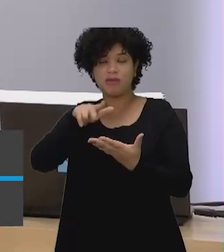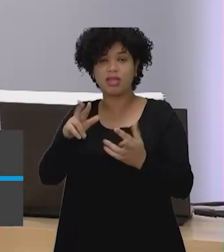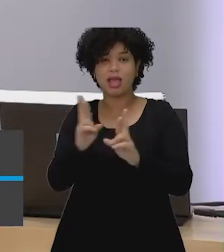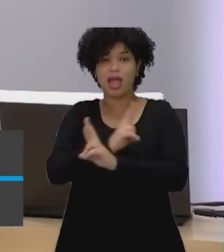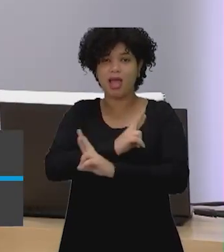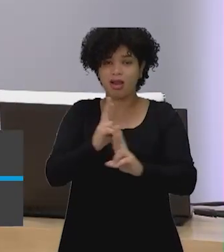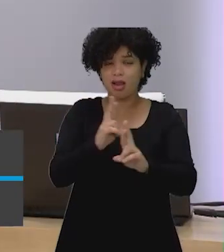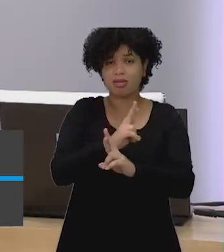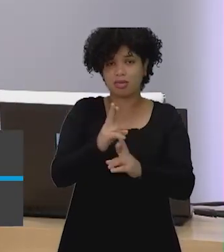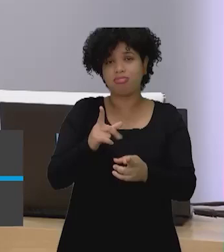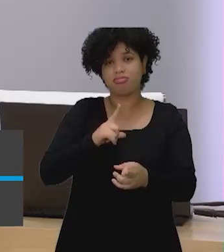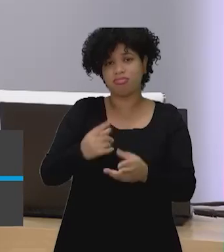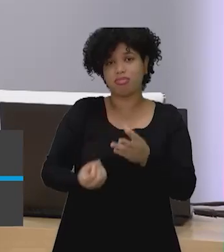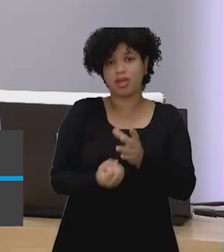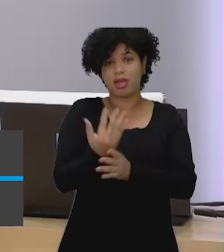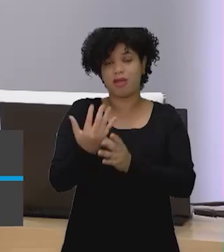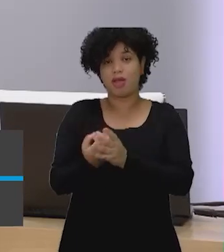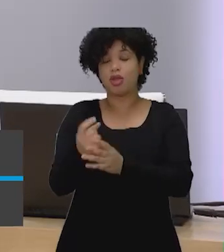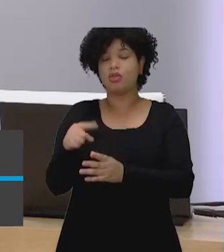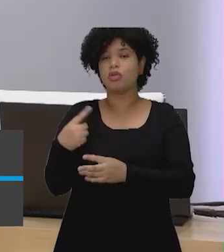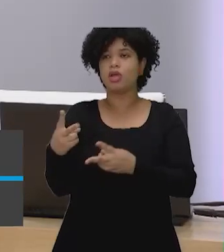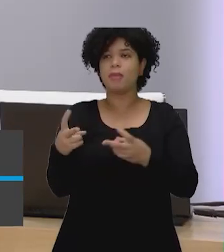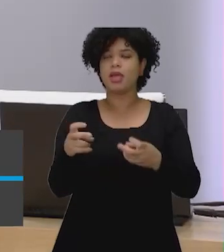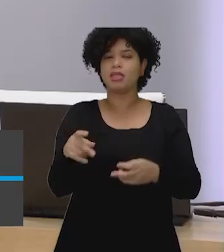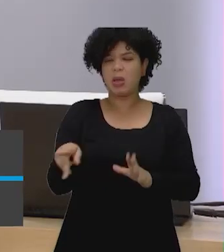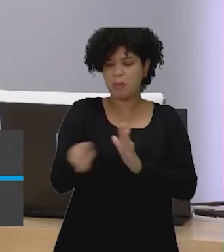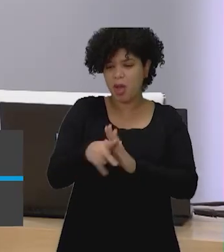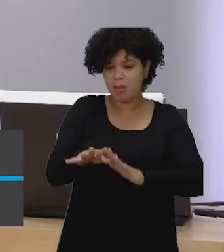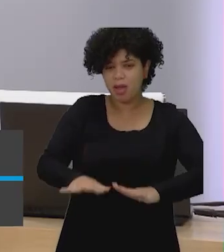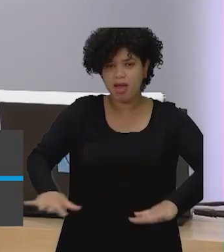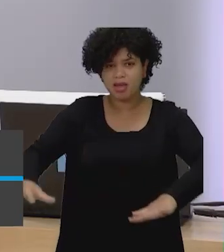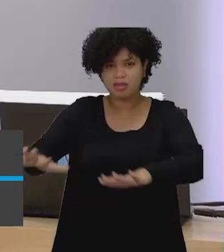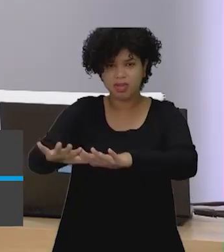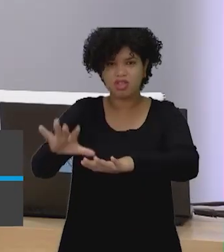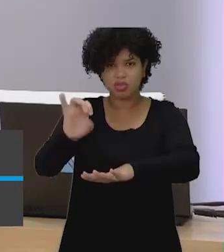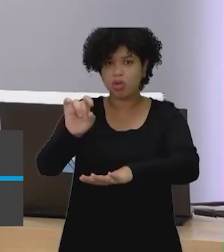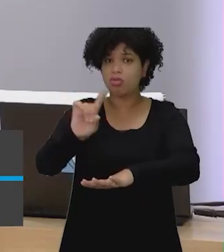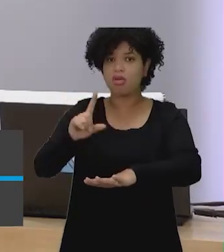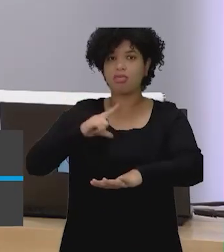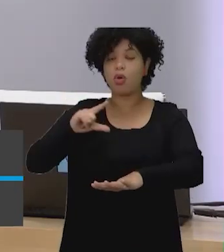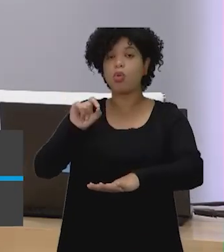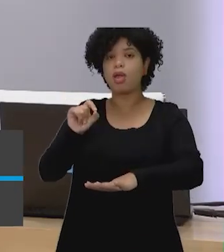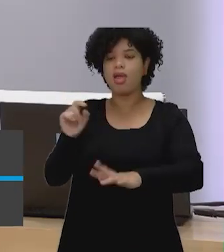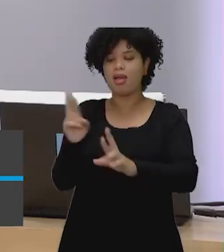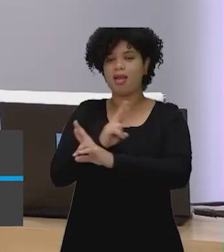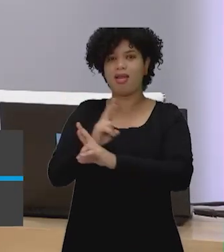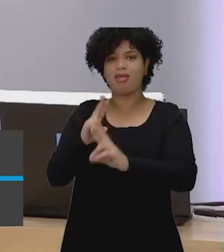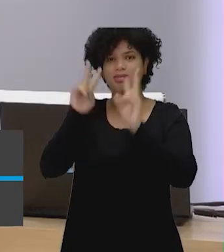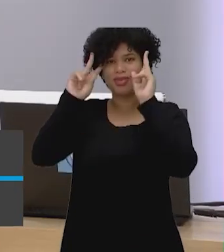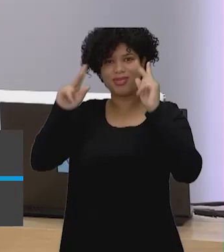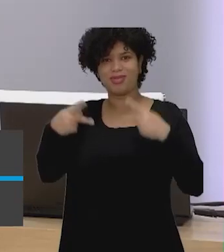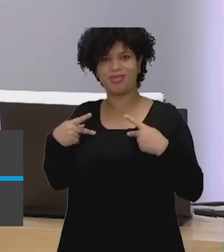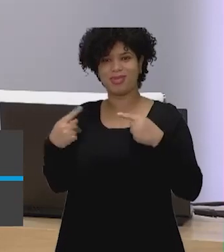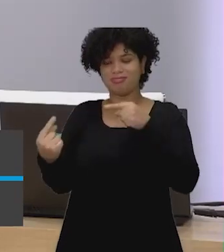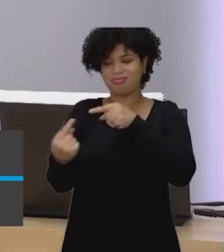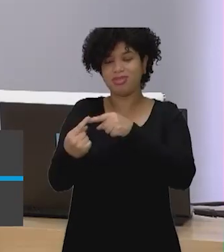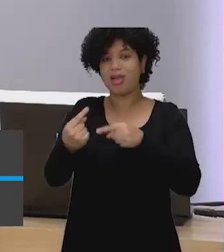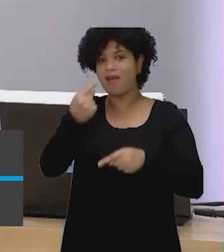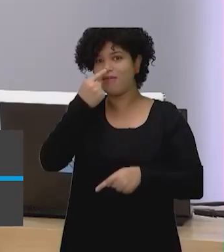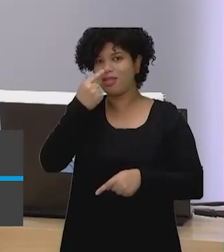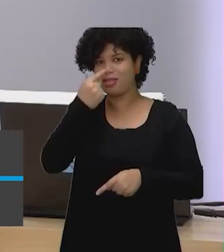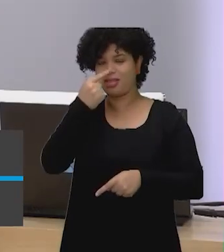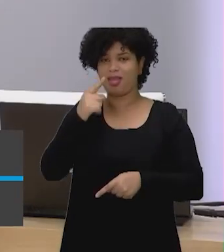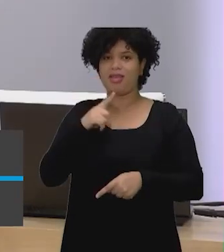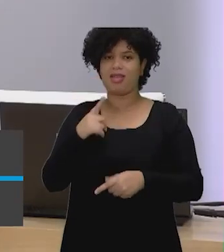e de relações, a gente começa a entender que o território não é só geográfico, mas ele tem um aspecto humano. E esse aspecto humano a gente não pode deixar